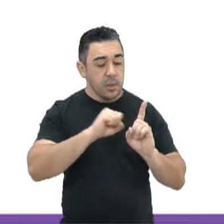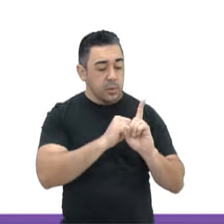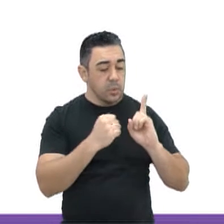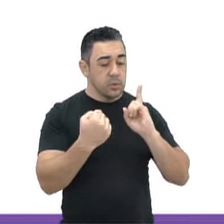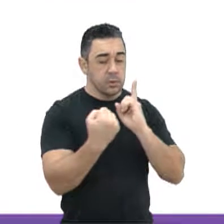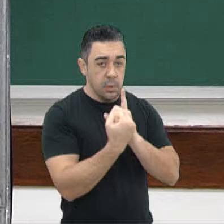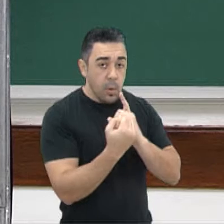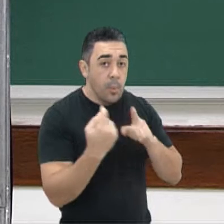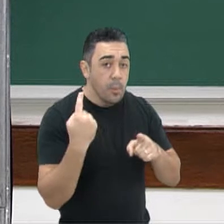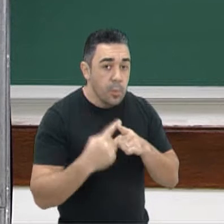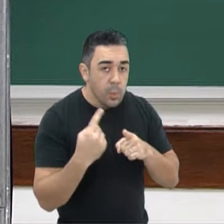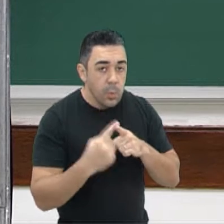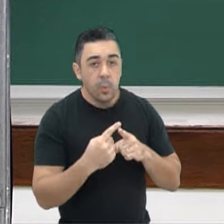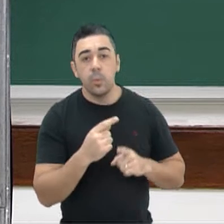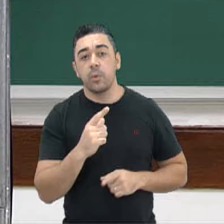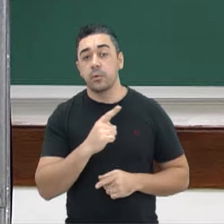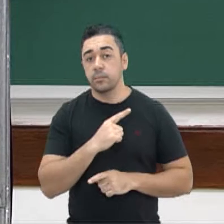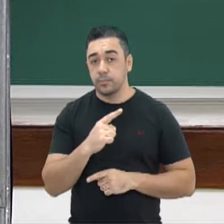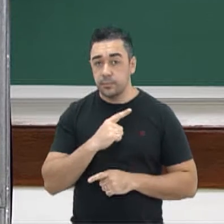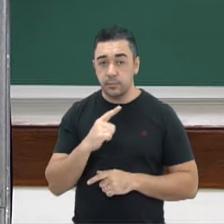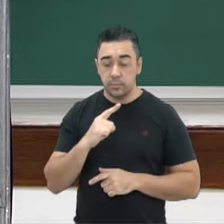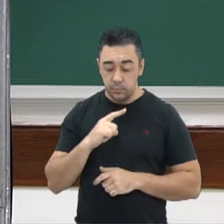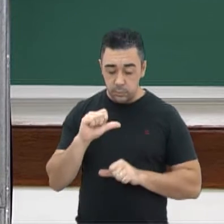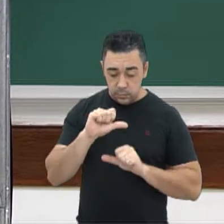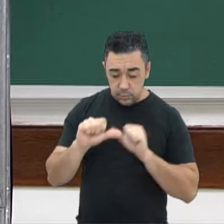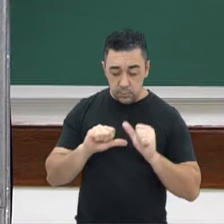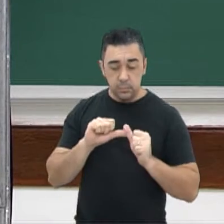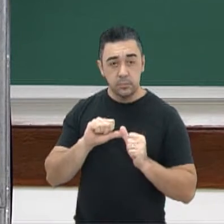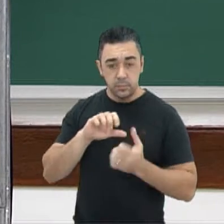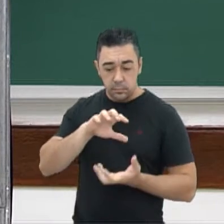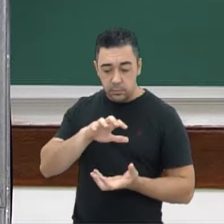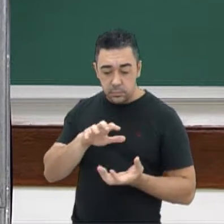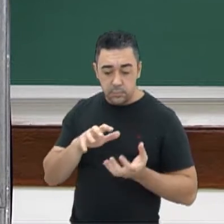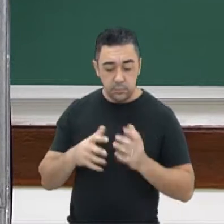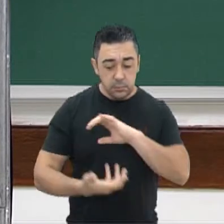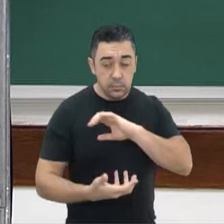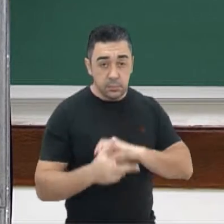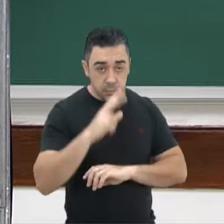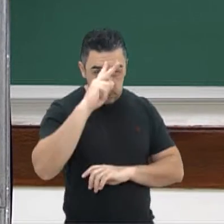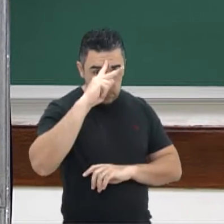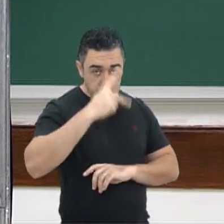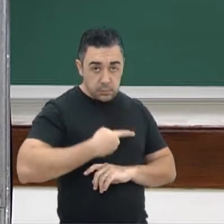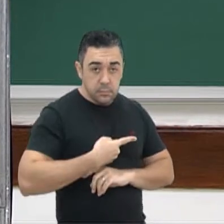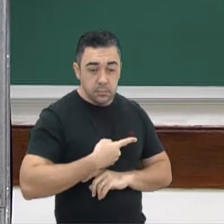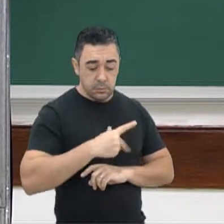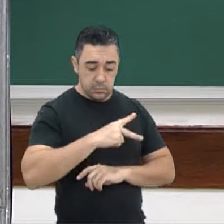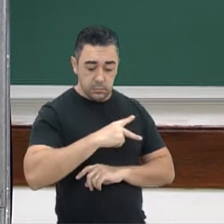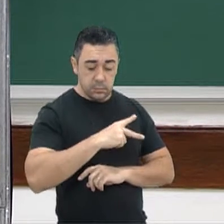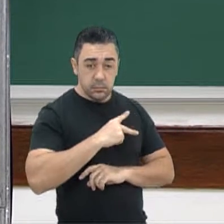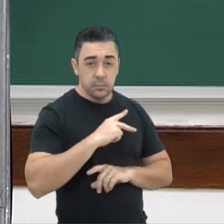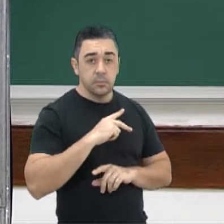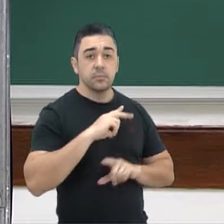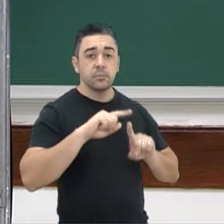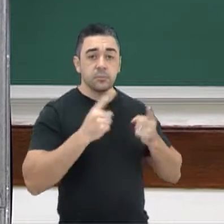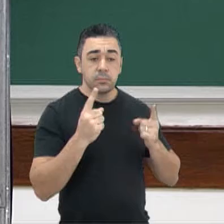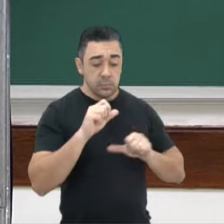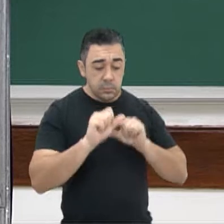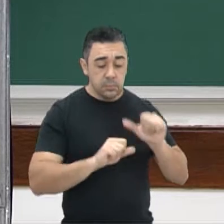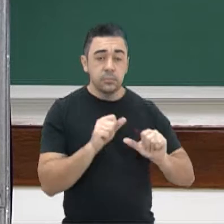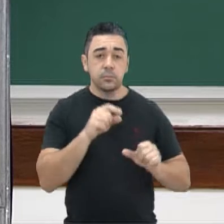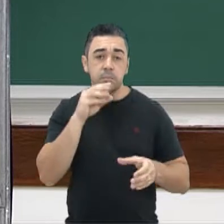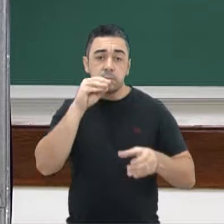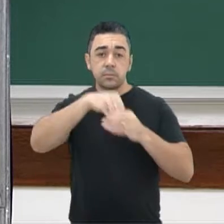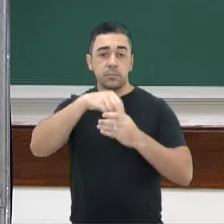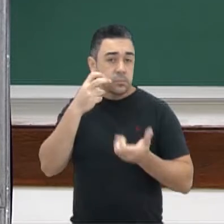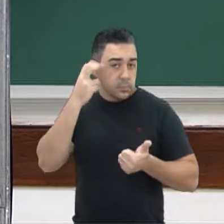sociais. Por quê? Embora seja uma transição particular, você muda de posição dentro de uma cultura, dentro